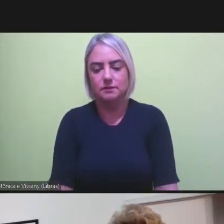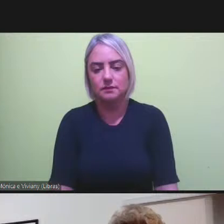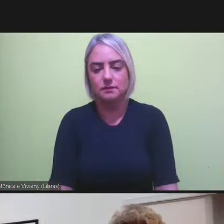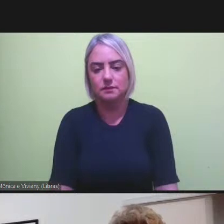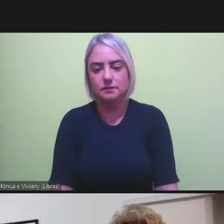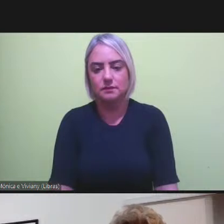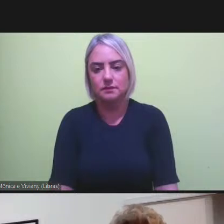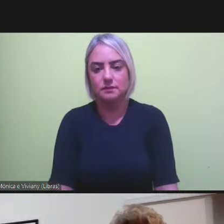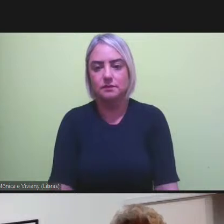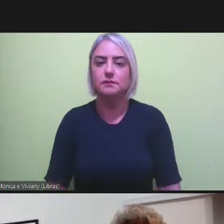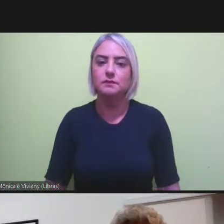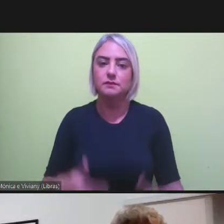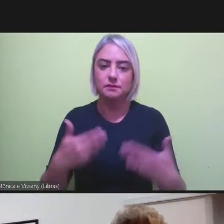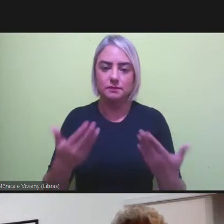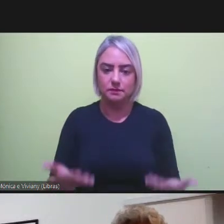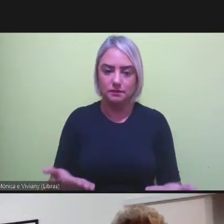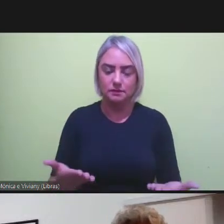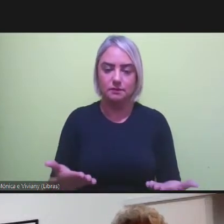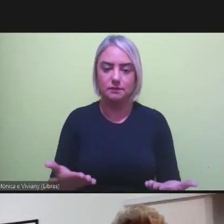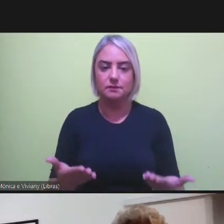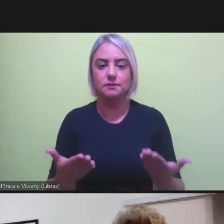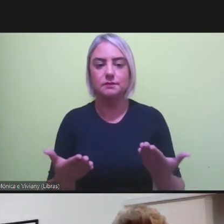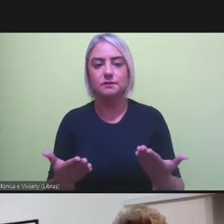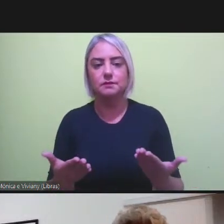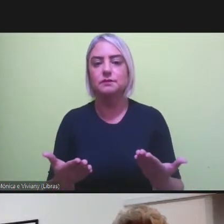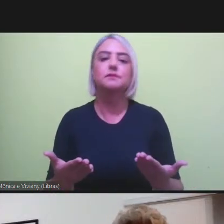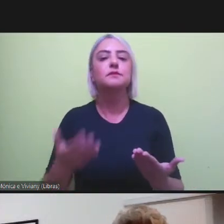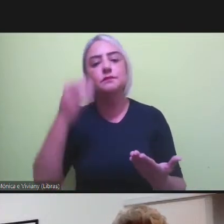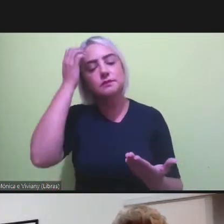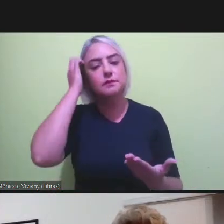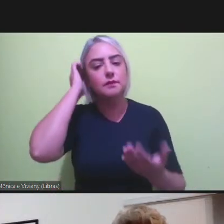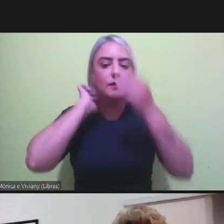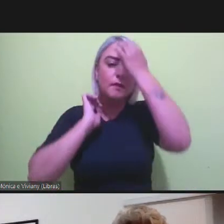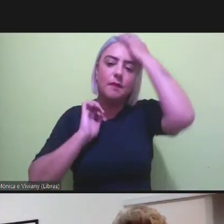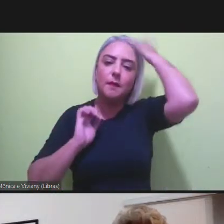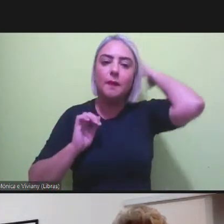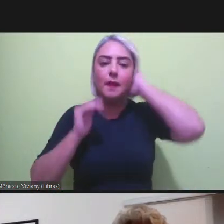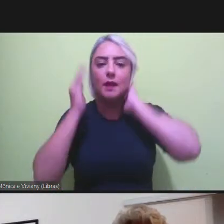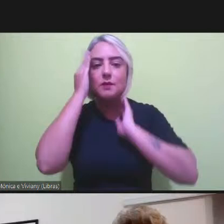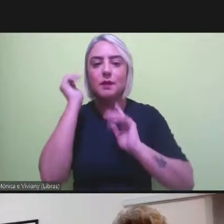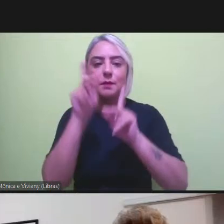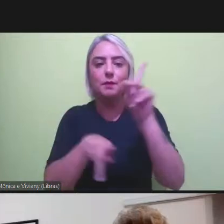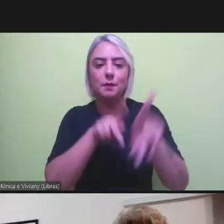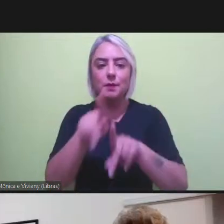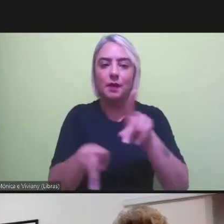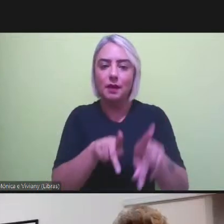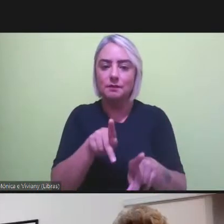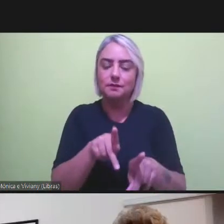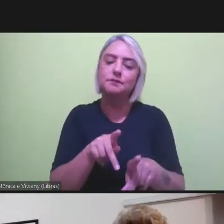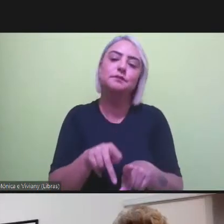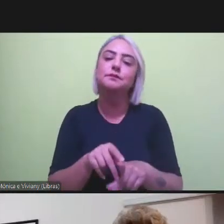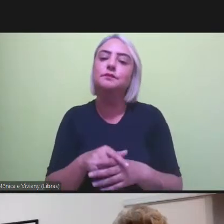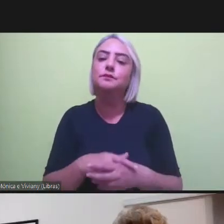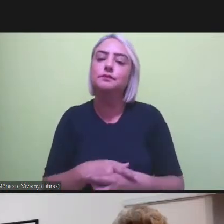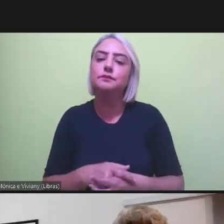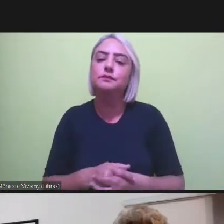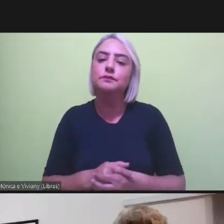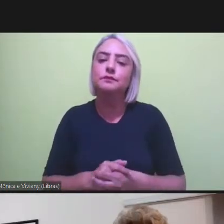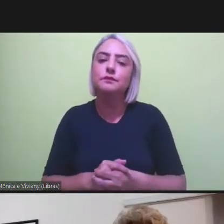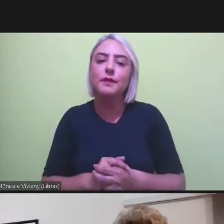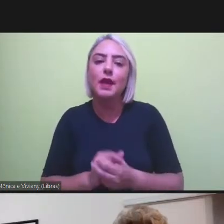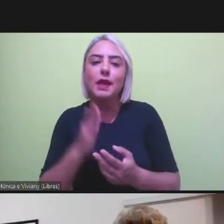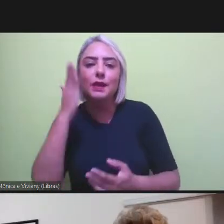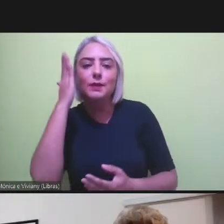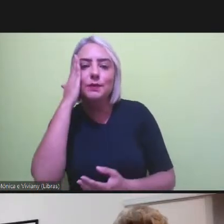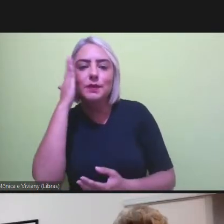tudo certo. Então, Uh-huh. essa questão do saber So popular, the e popular do saber knowledge